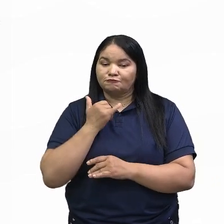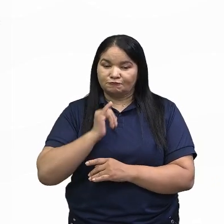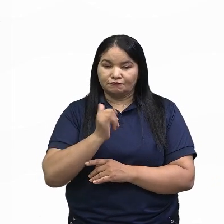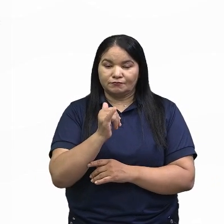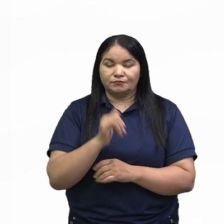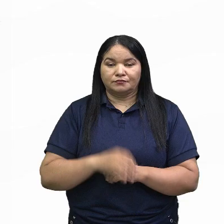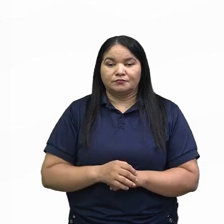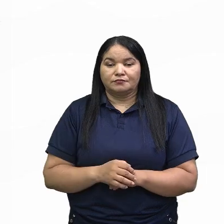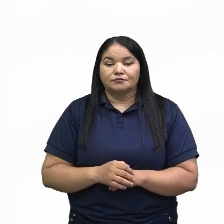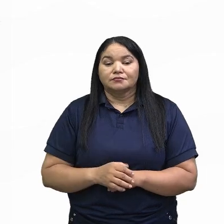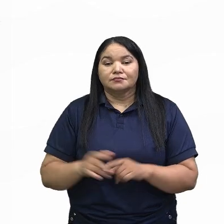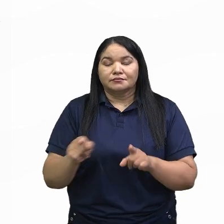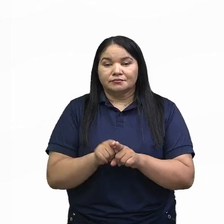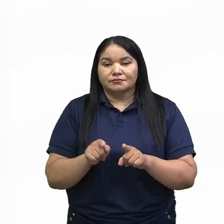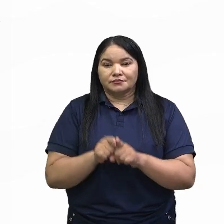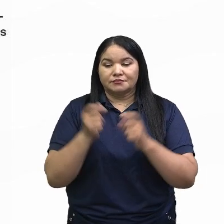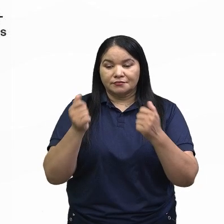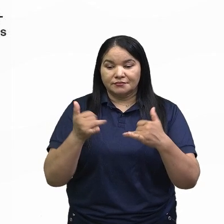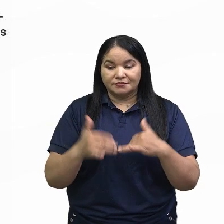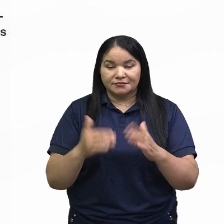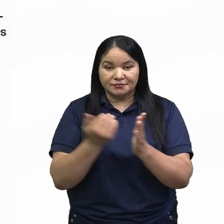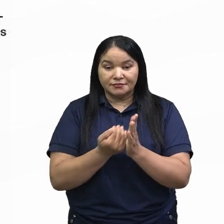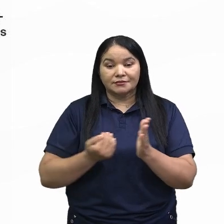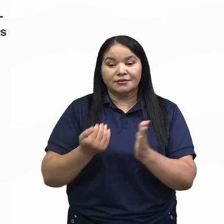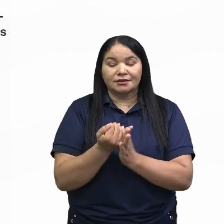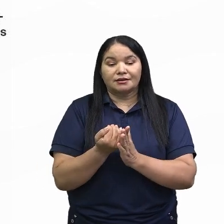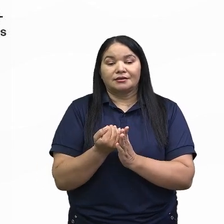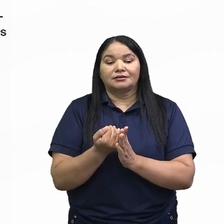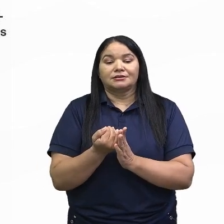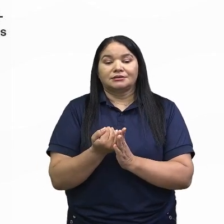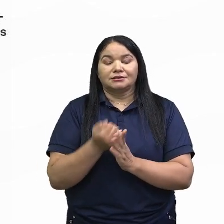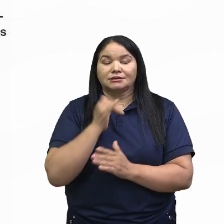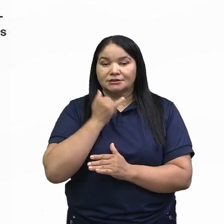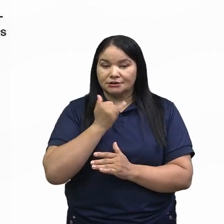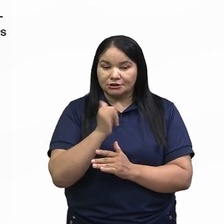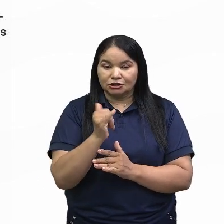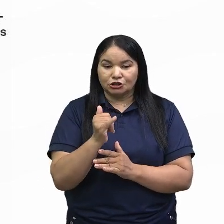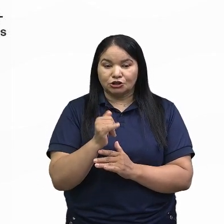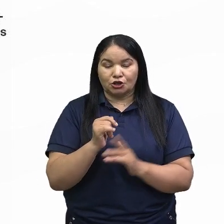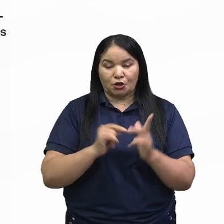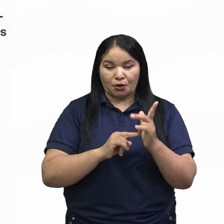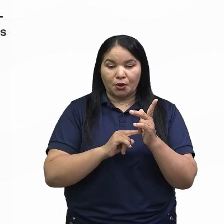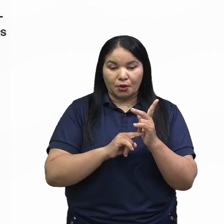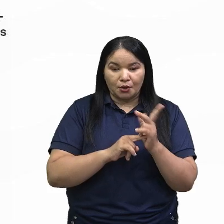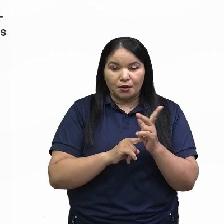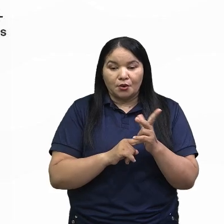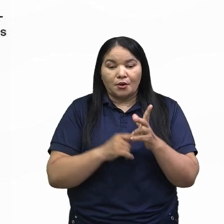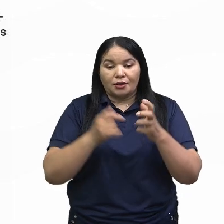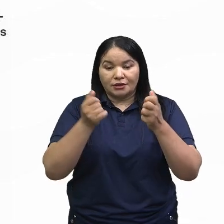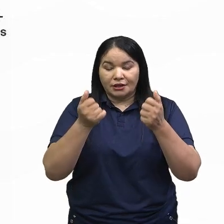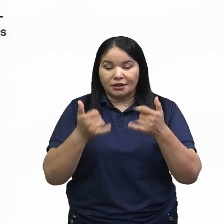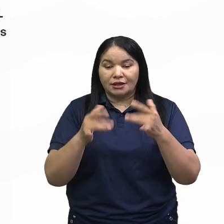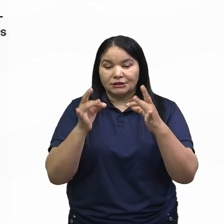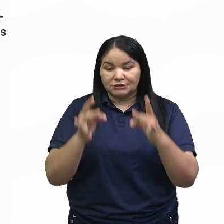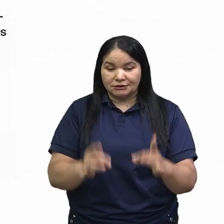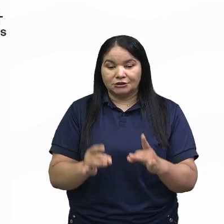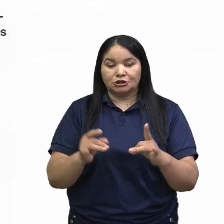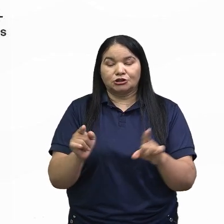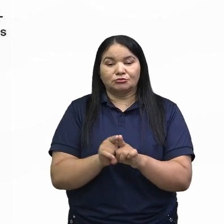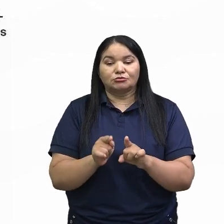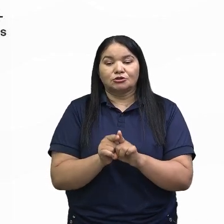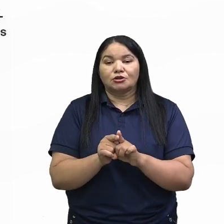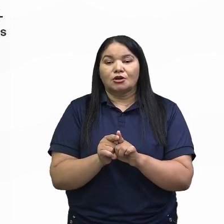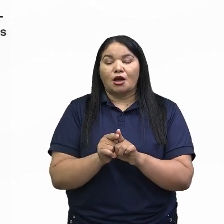E, falando novamente sobre a energia eólica, de uma maneira mais detalhada, a energia eólica é